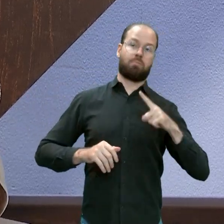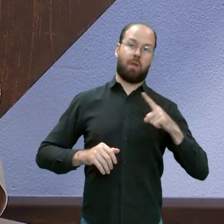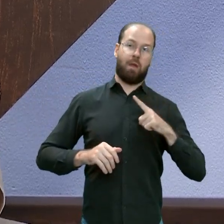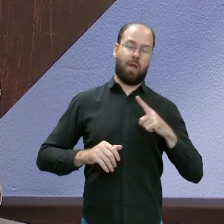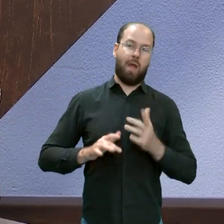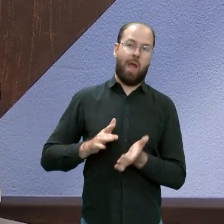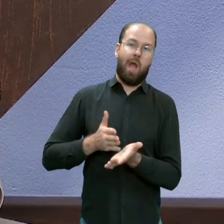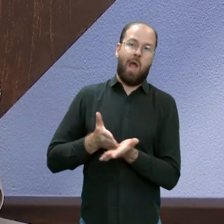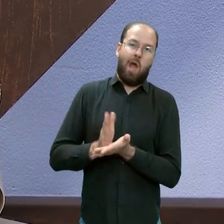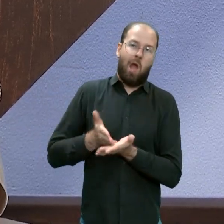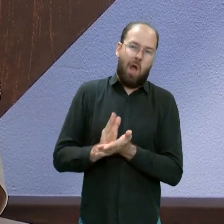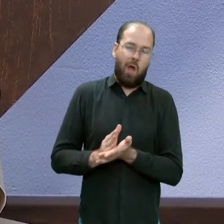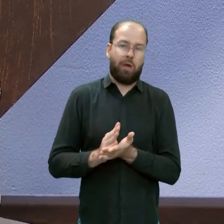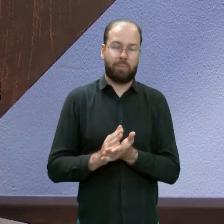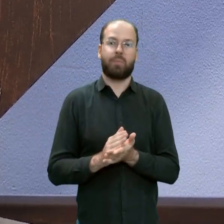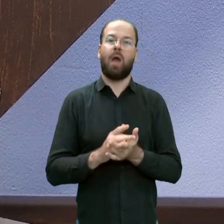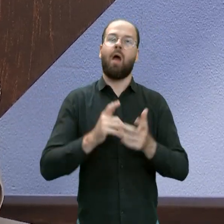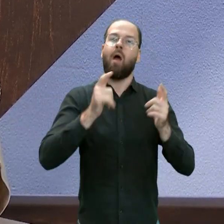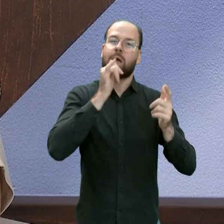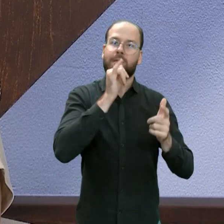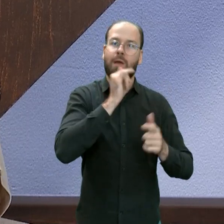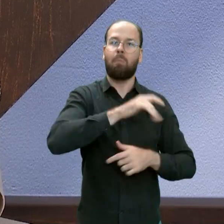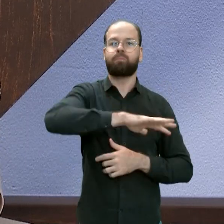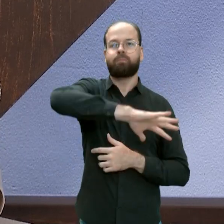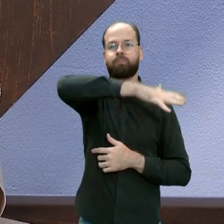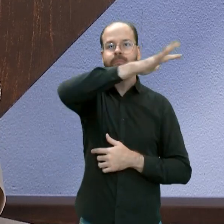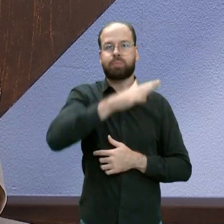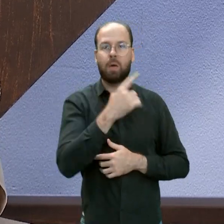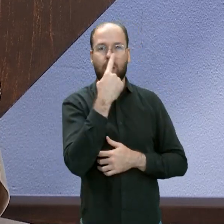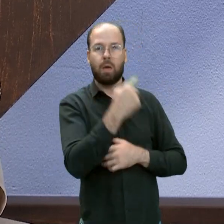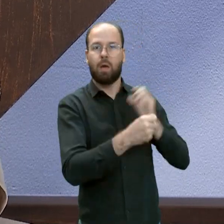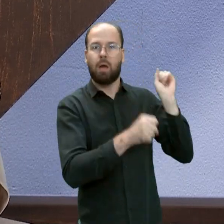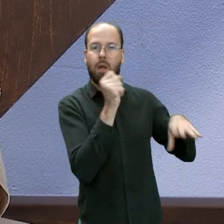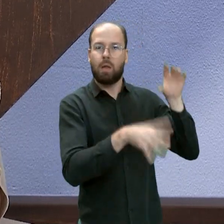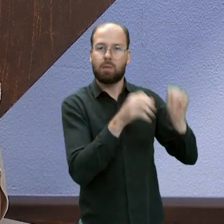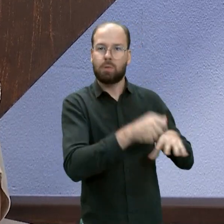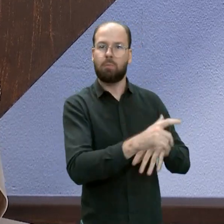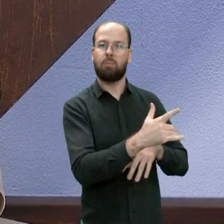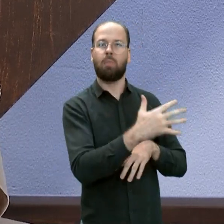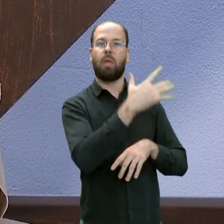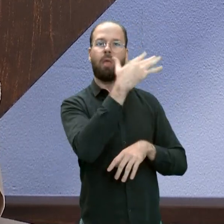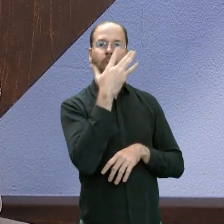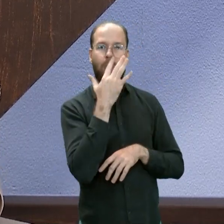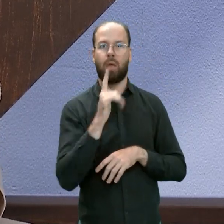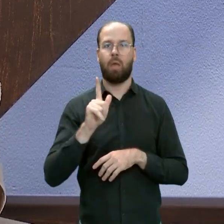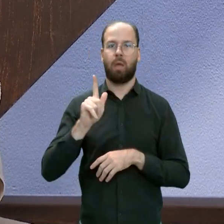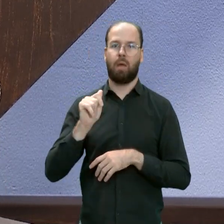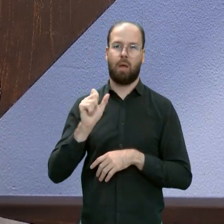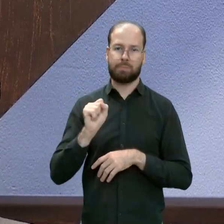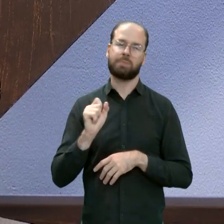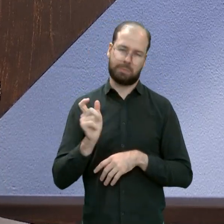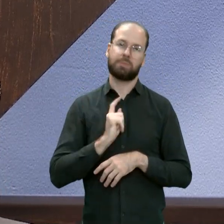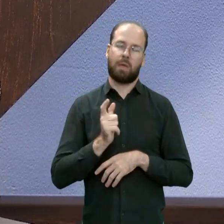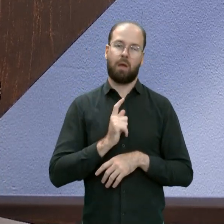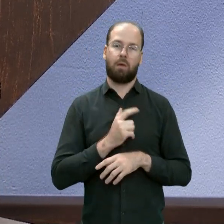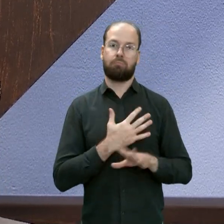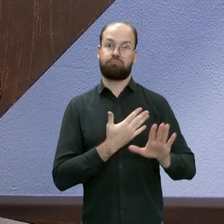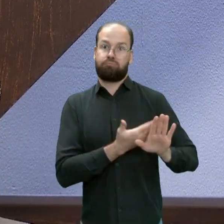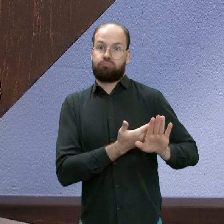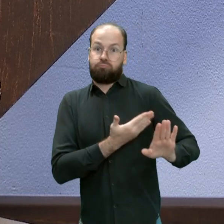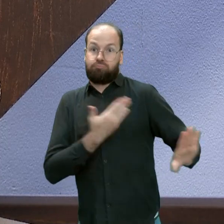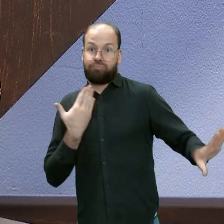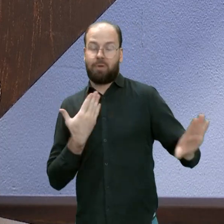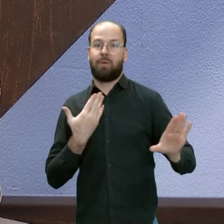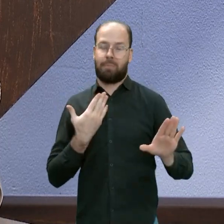nesses aterros sanitários, sabe, que a gente tem muitos, né? Então a gente ainda está com um problema meio ambiental sobre esses aterros